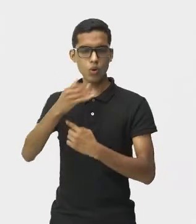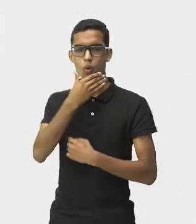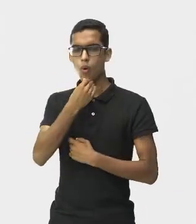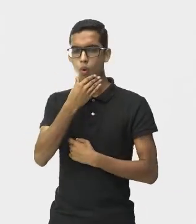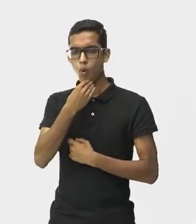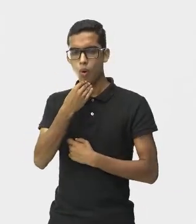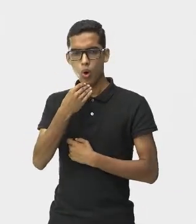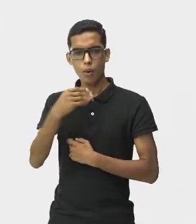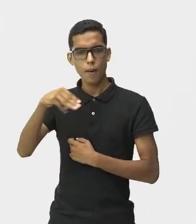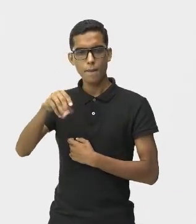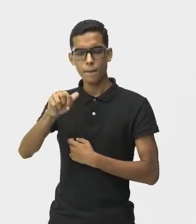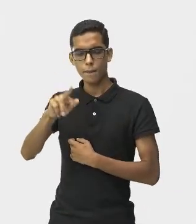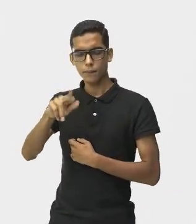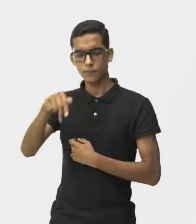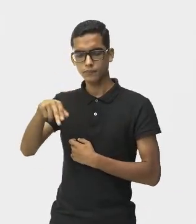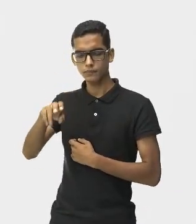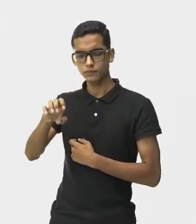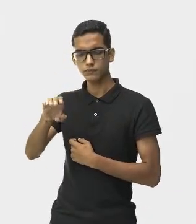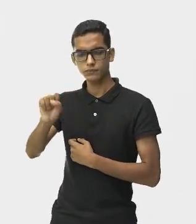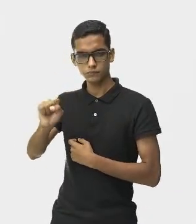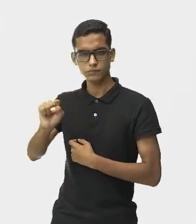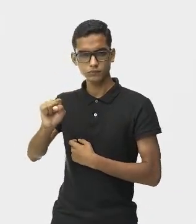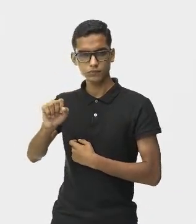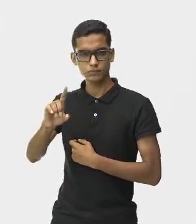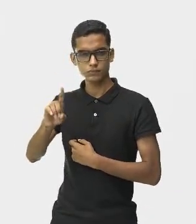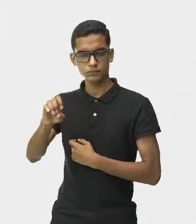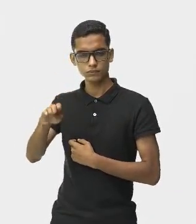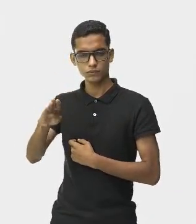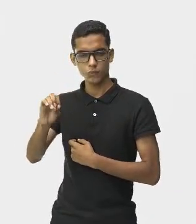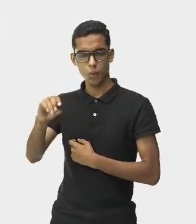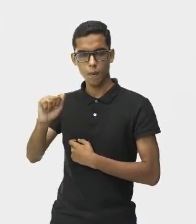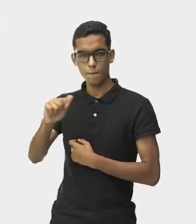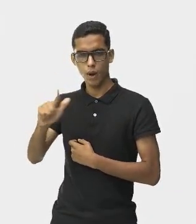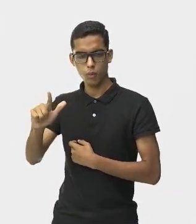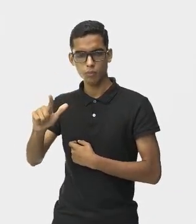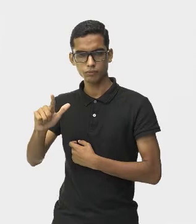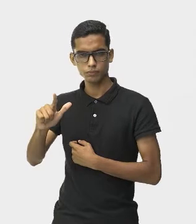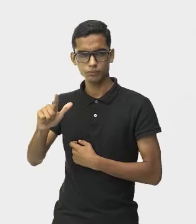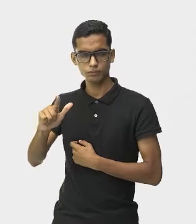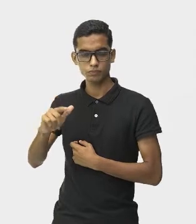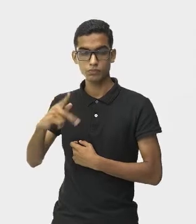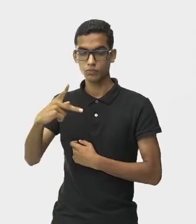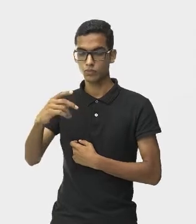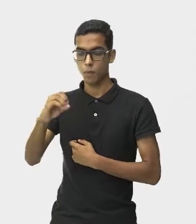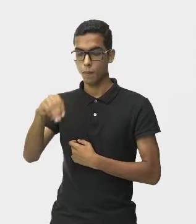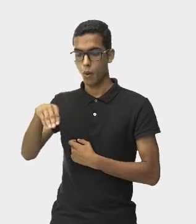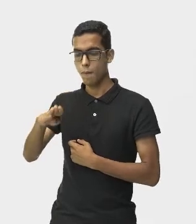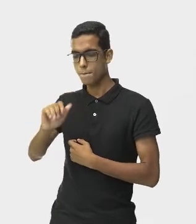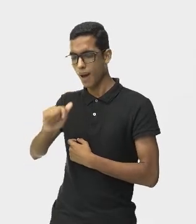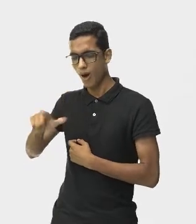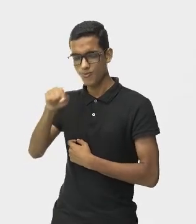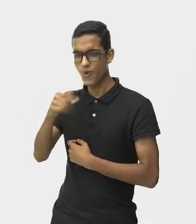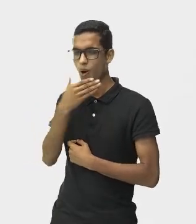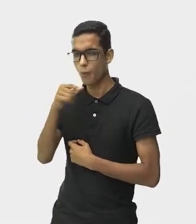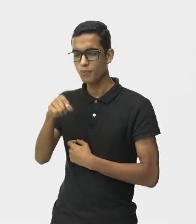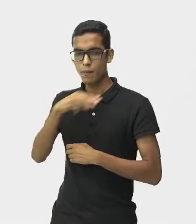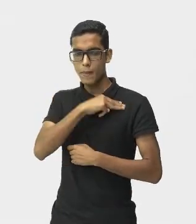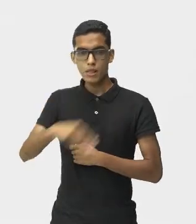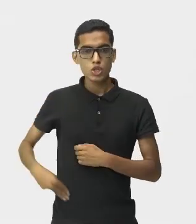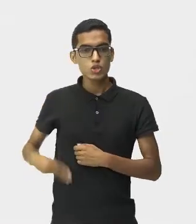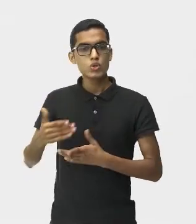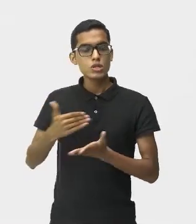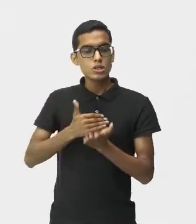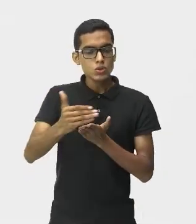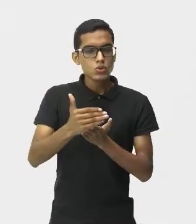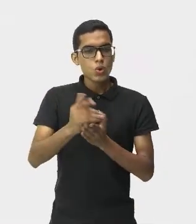ilustra quem foi o nosso Marquês de Pombal. O Marquês de Pombal instituiu o